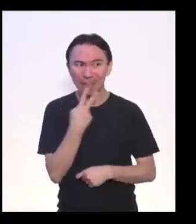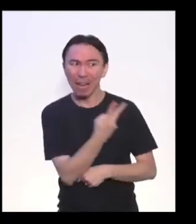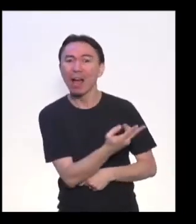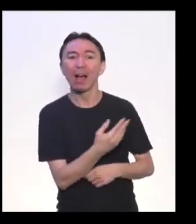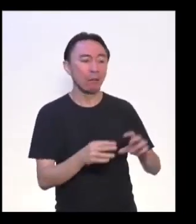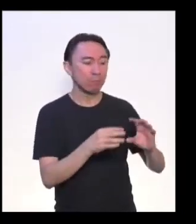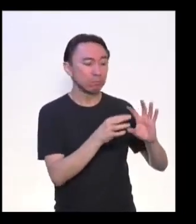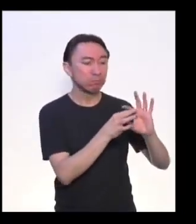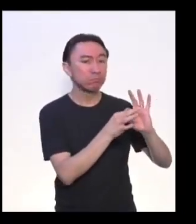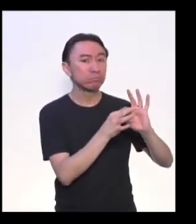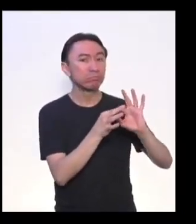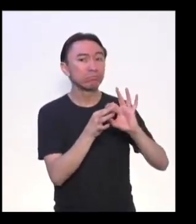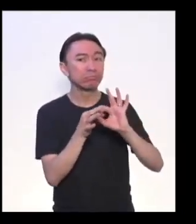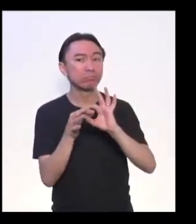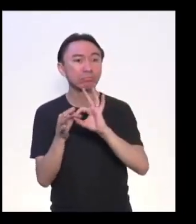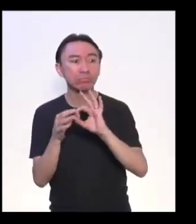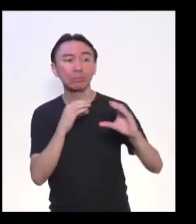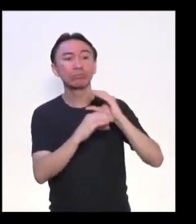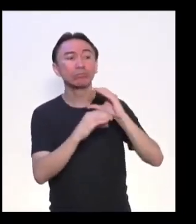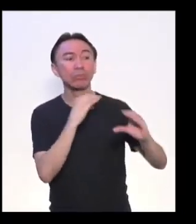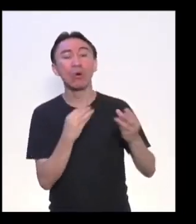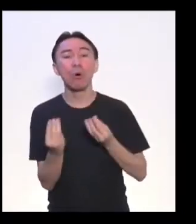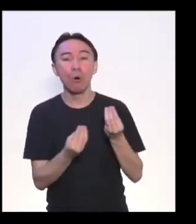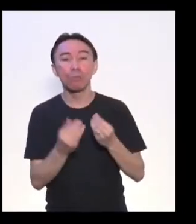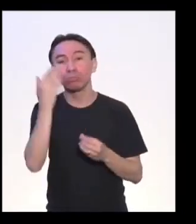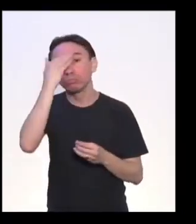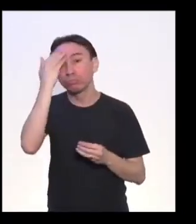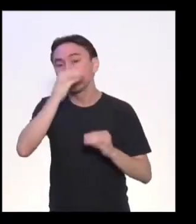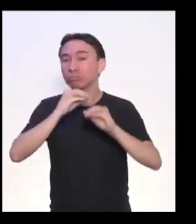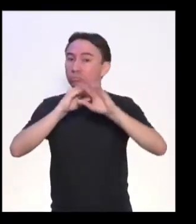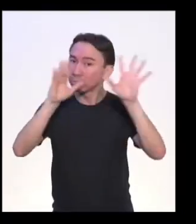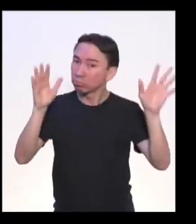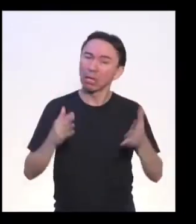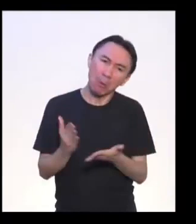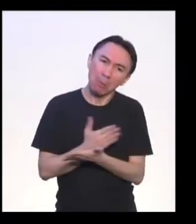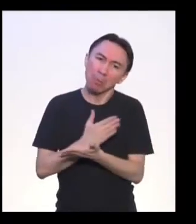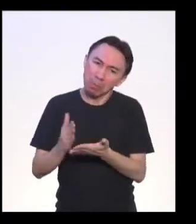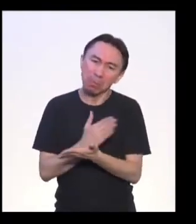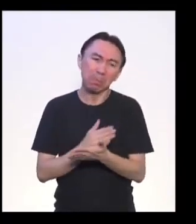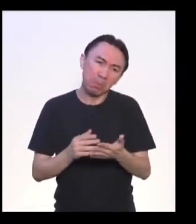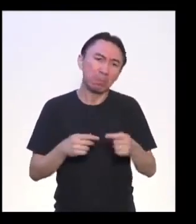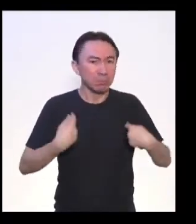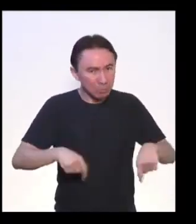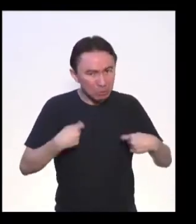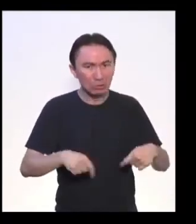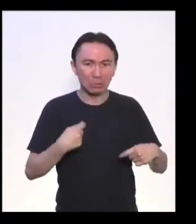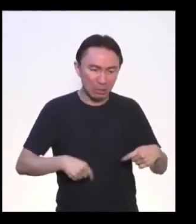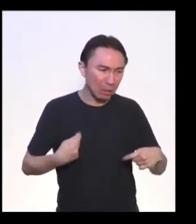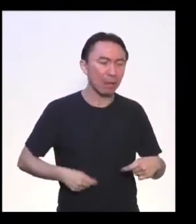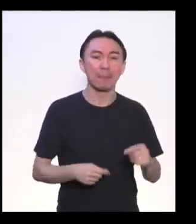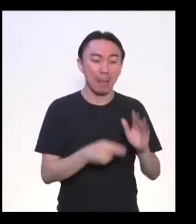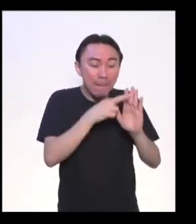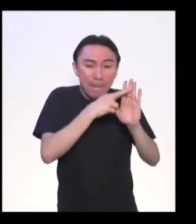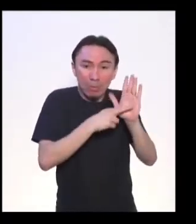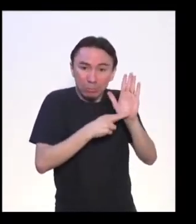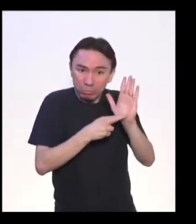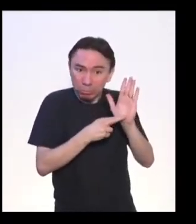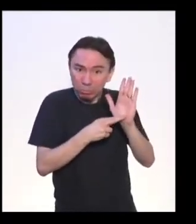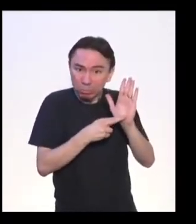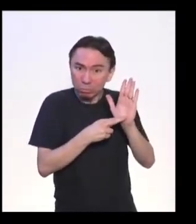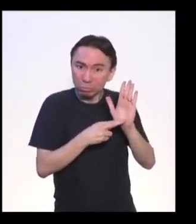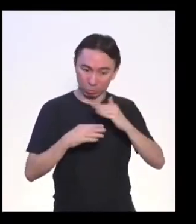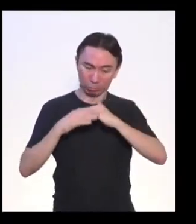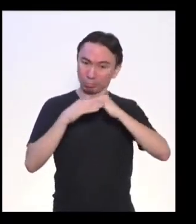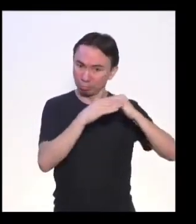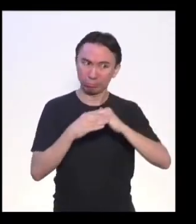se dá. Claro que há contextos que exigem maior formalidade, maior atenção ao padrão da língua, mas também é verdade